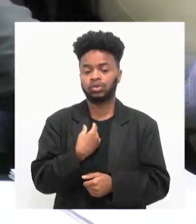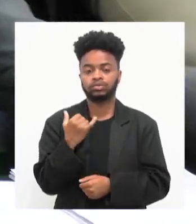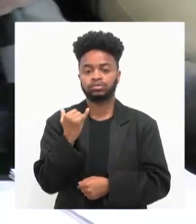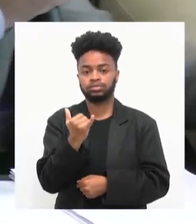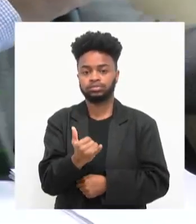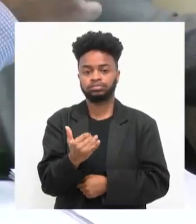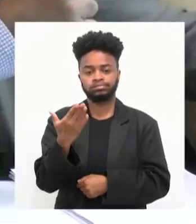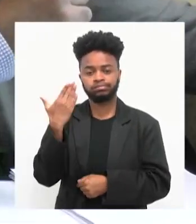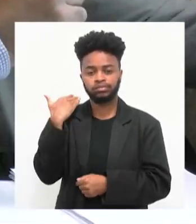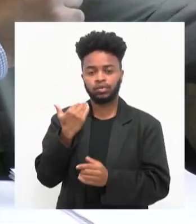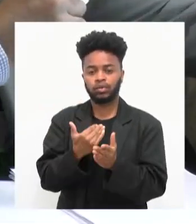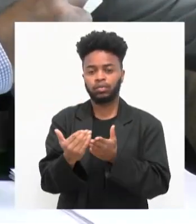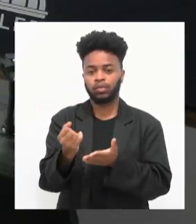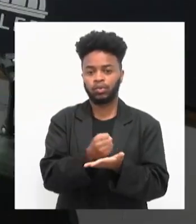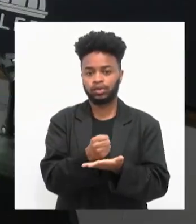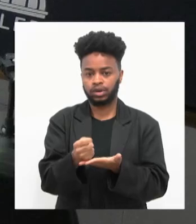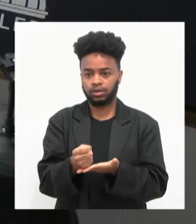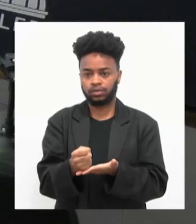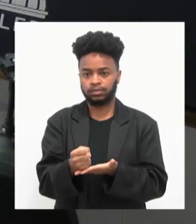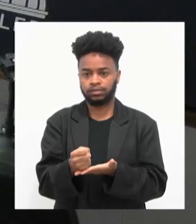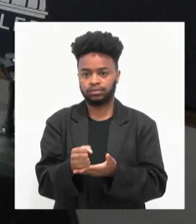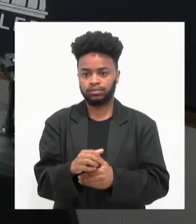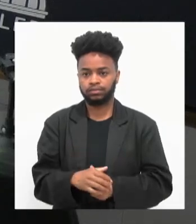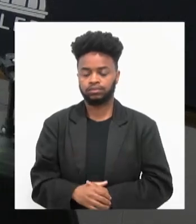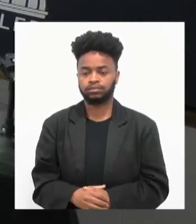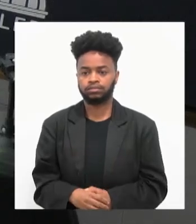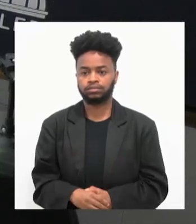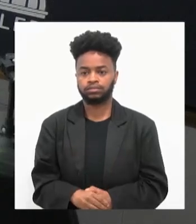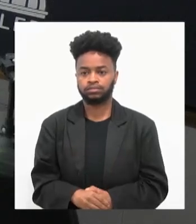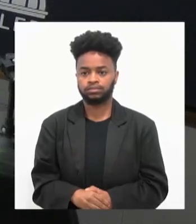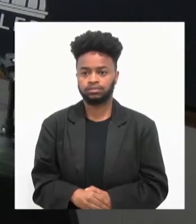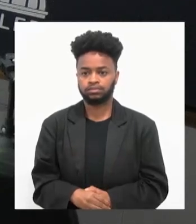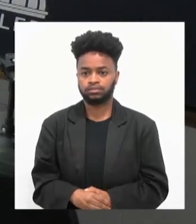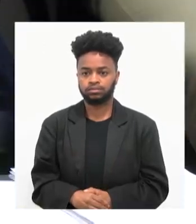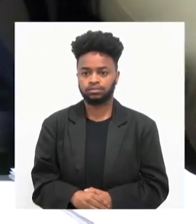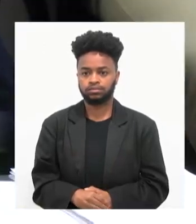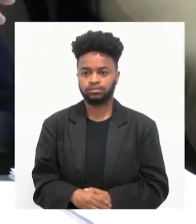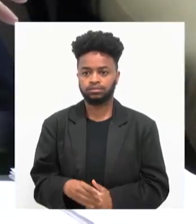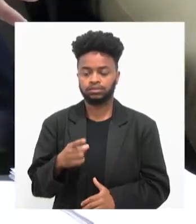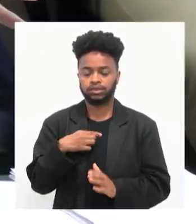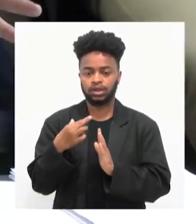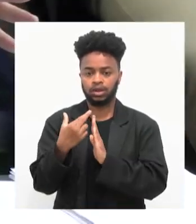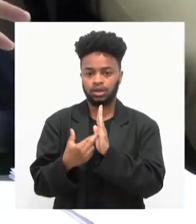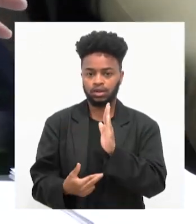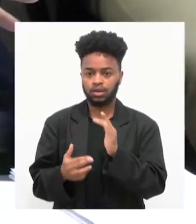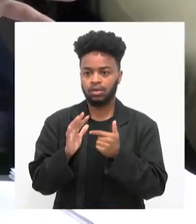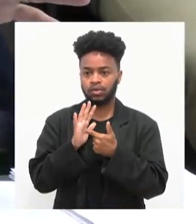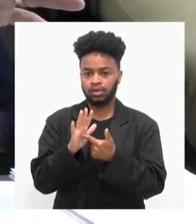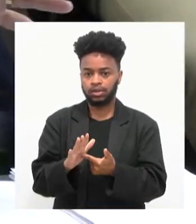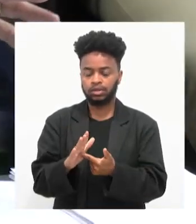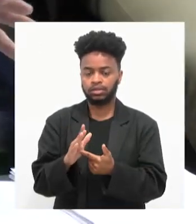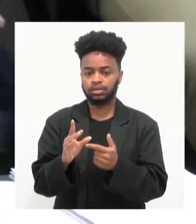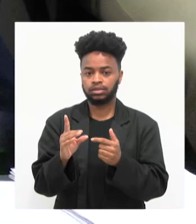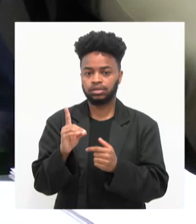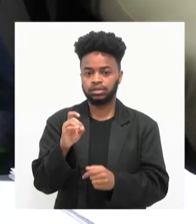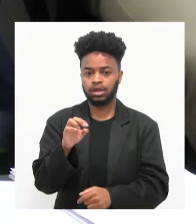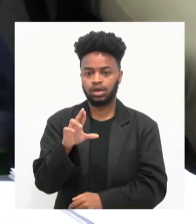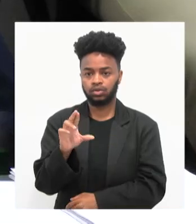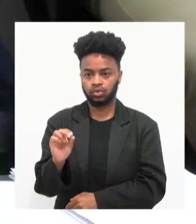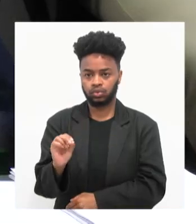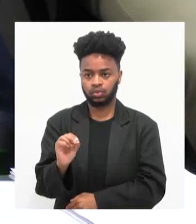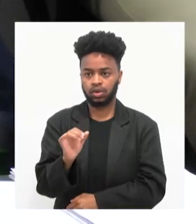o início do contrato, por favor, deputado. Então, esse é um relatório onde o DETRO notifica